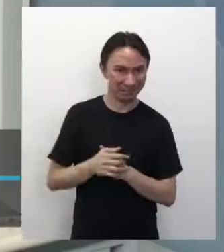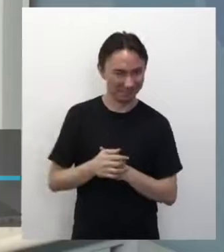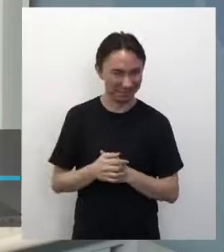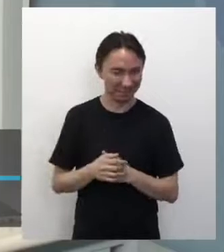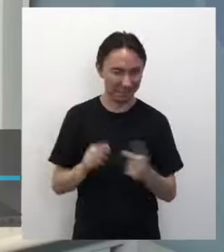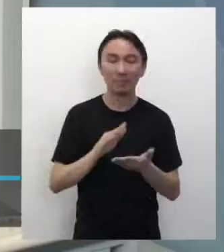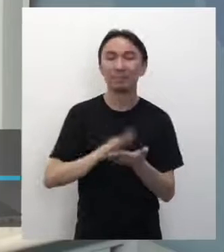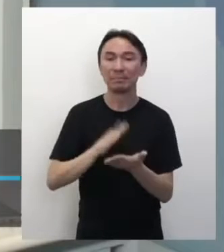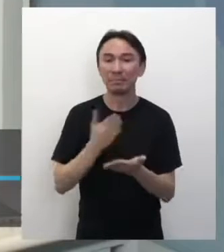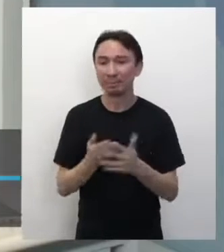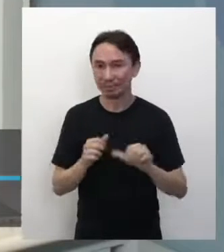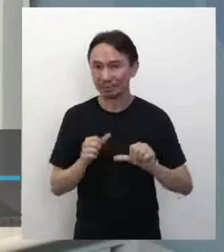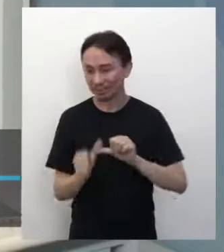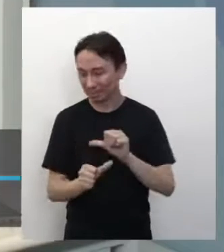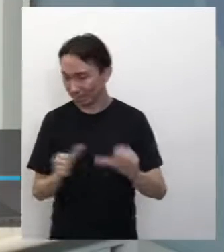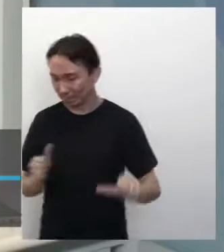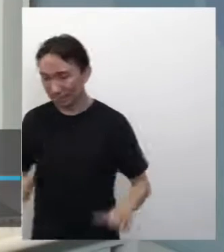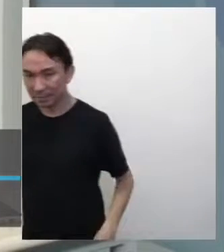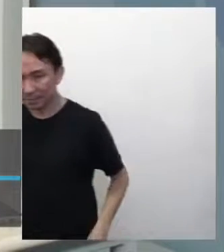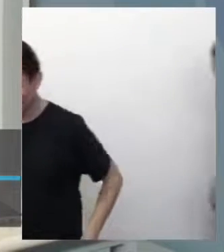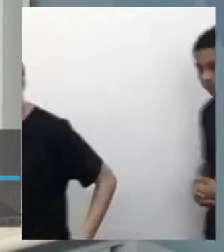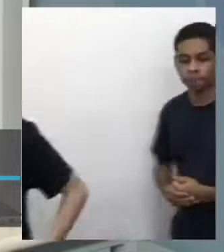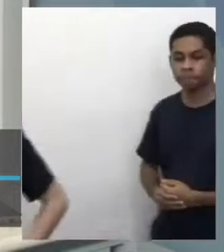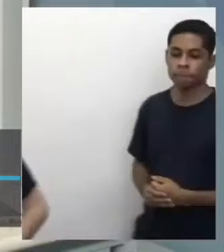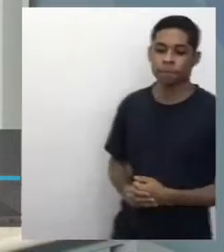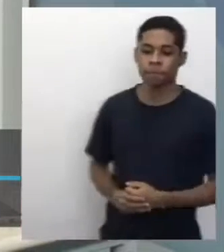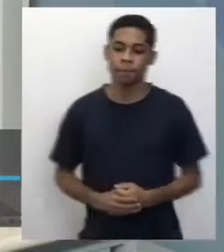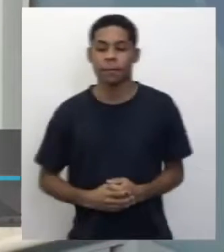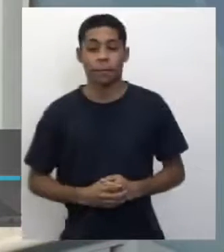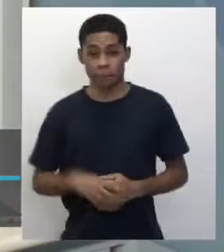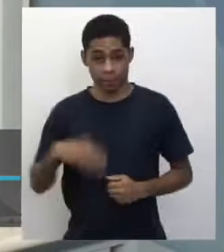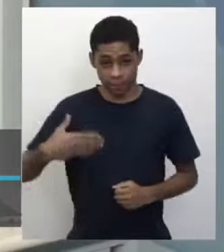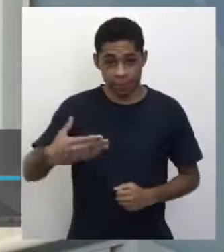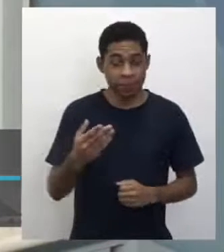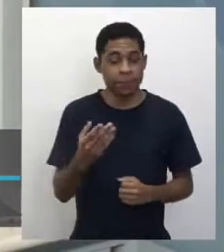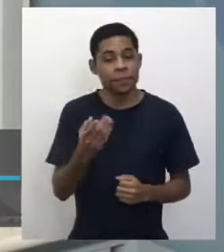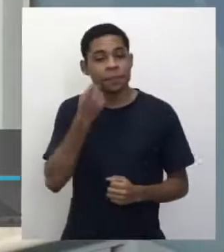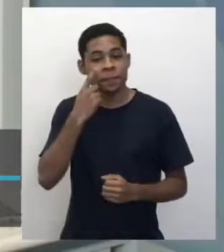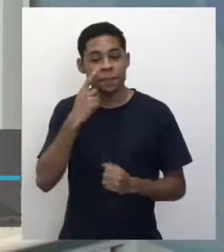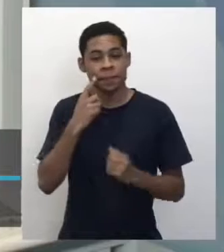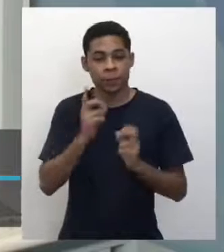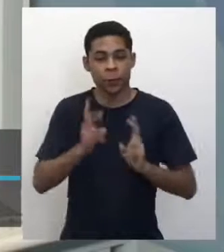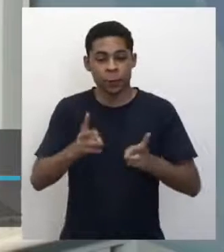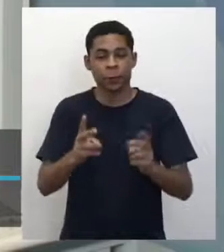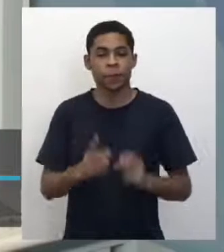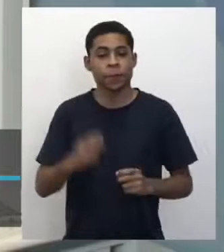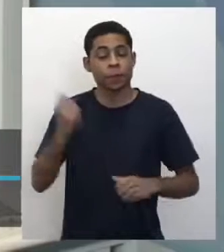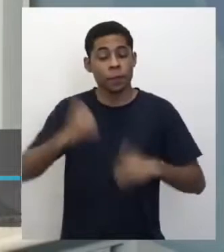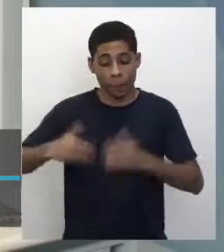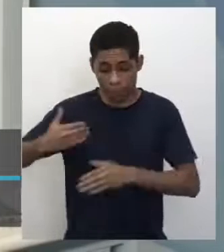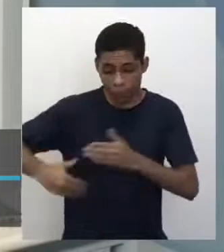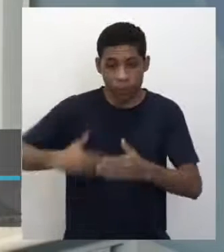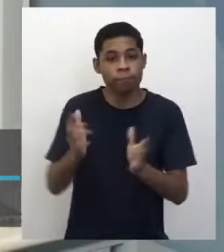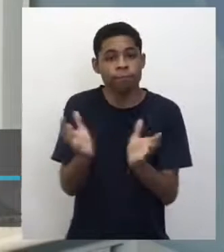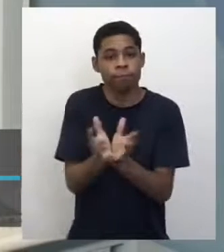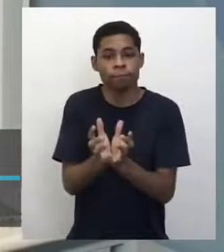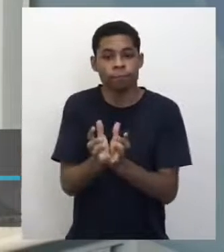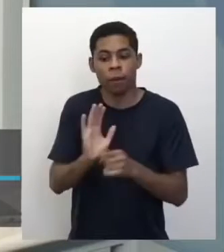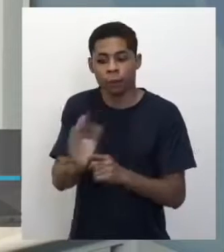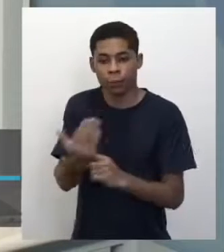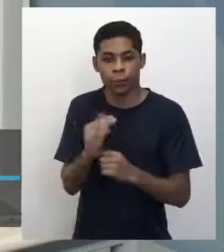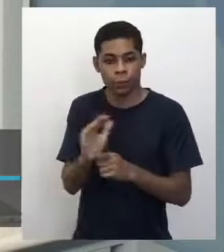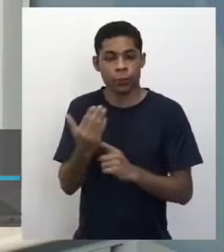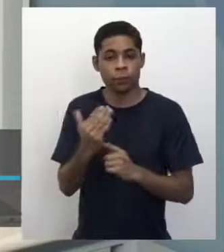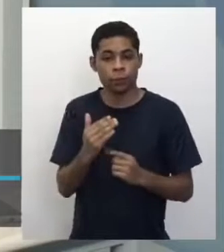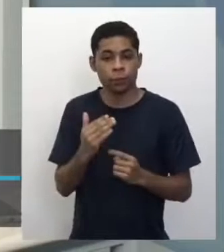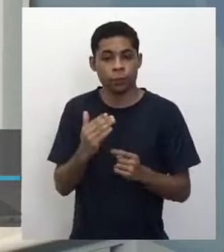Seguimos em frente. Vamos lá, turma. Vamos falar sobre processos coletivos e colaborativos